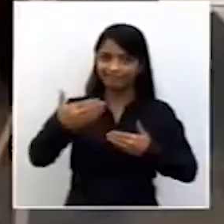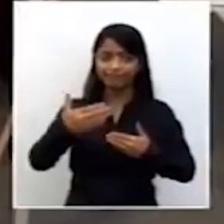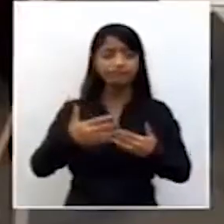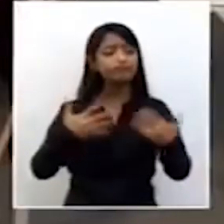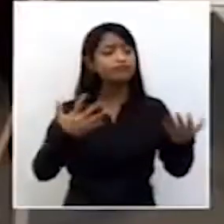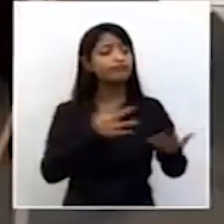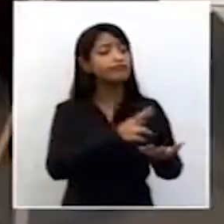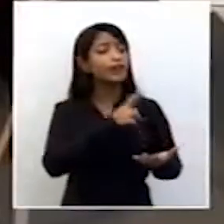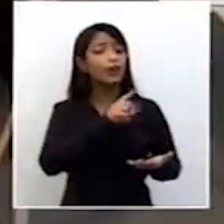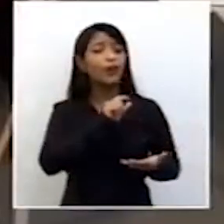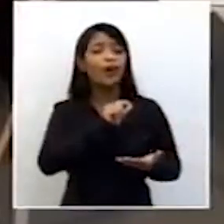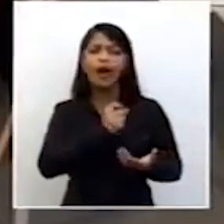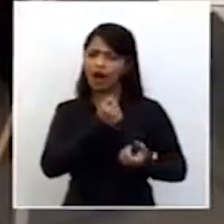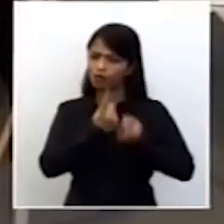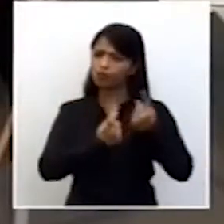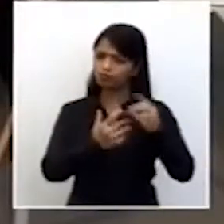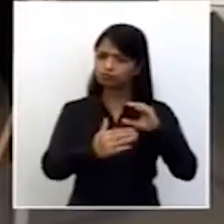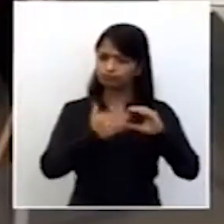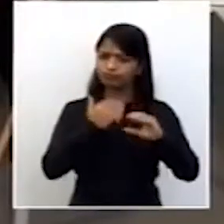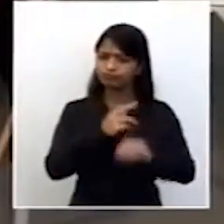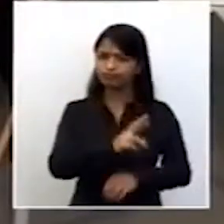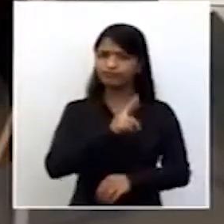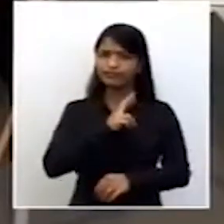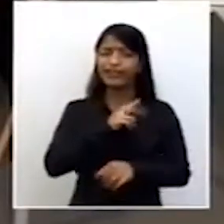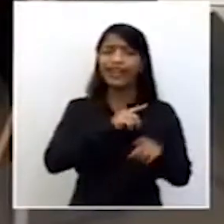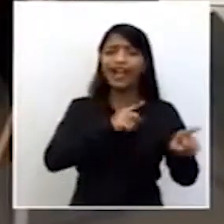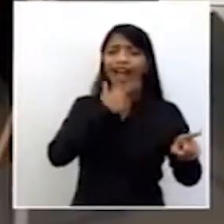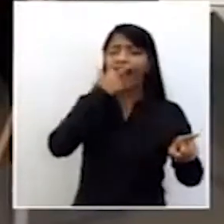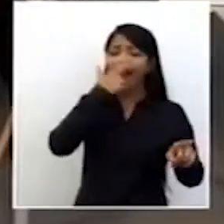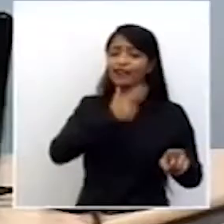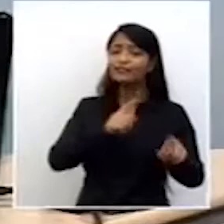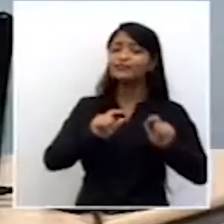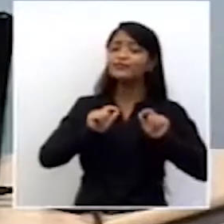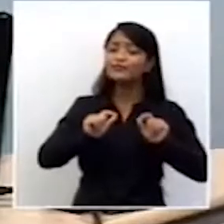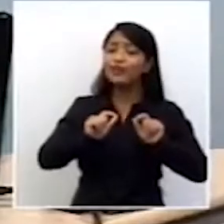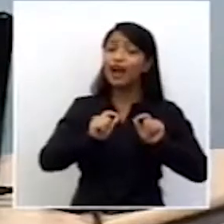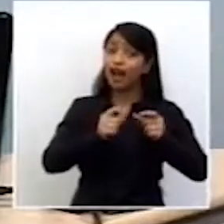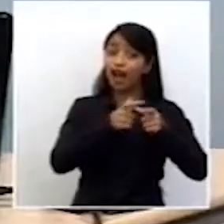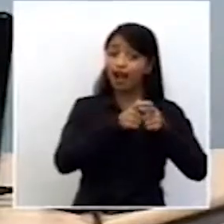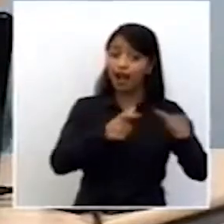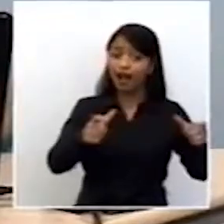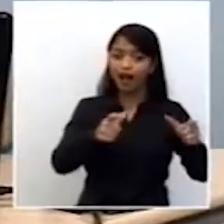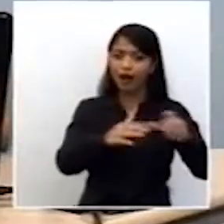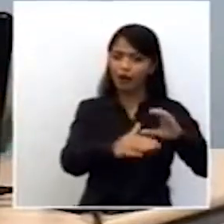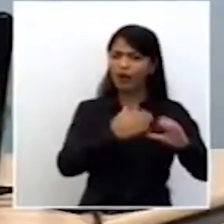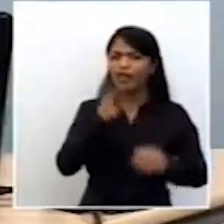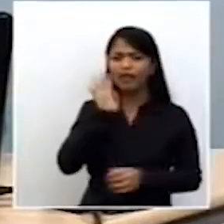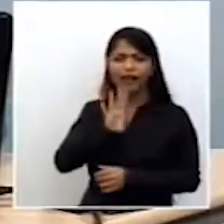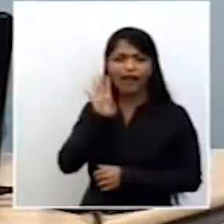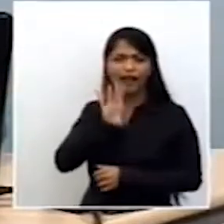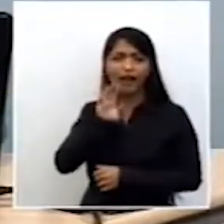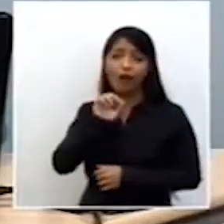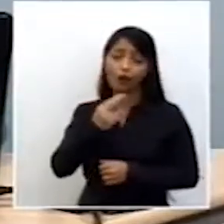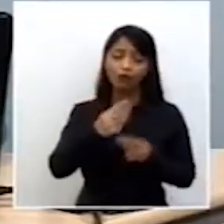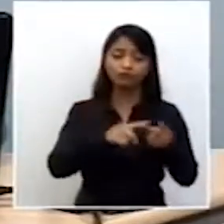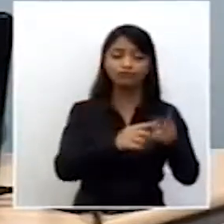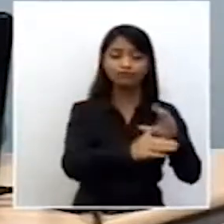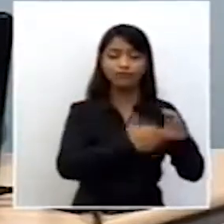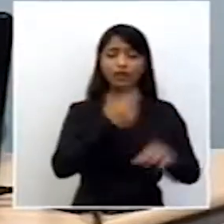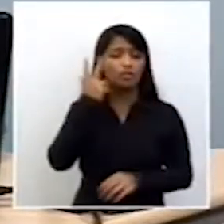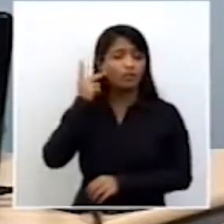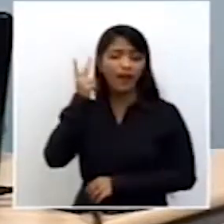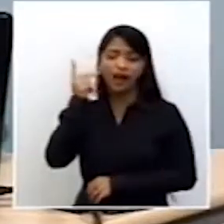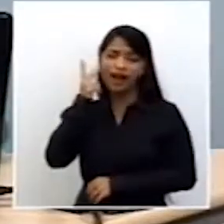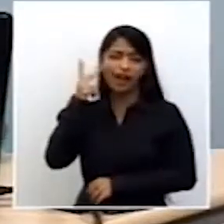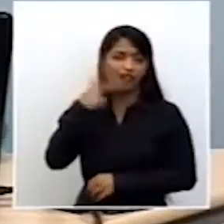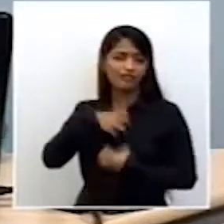Alguns responderam, então vamos lá. O que eles acharam do cumprimento? Muitos colocaram legal, normal, porque para eles é normal, né?